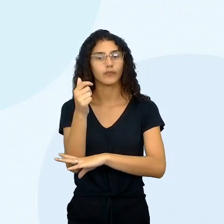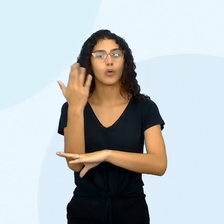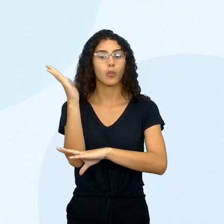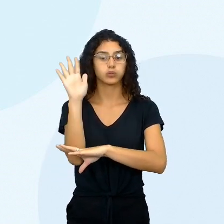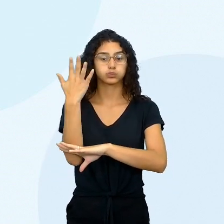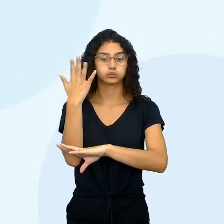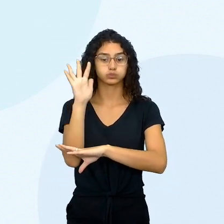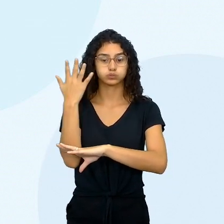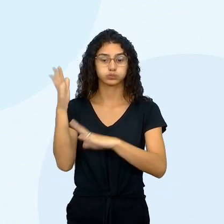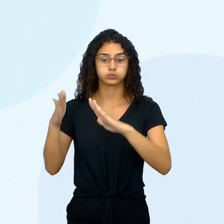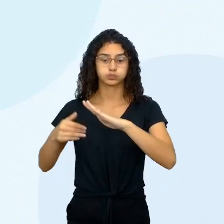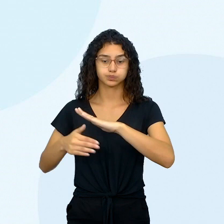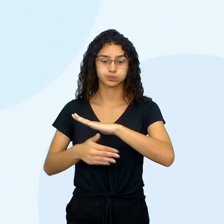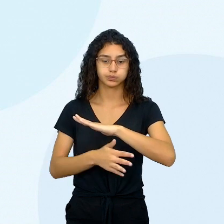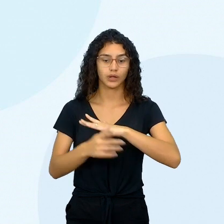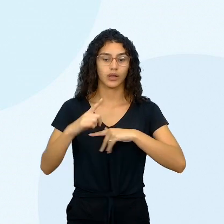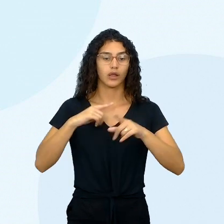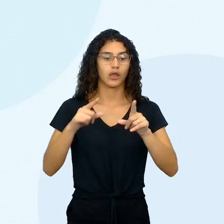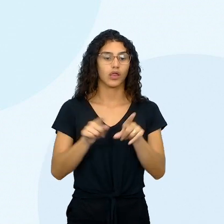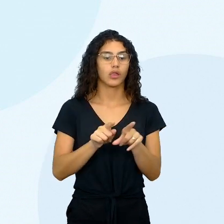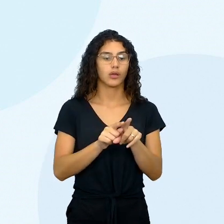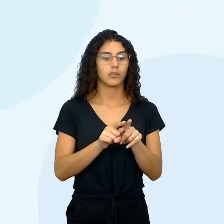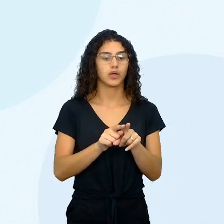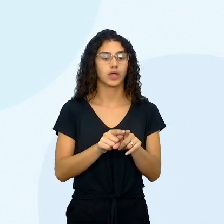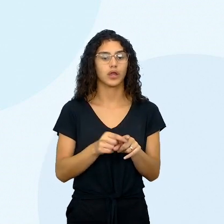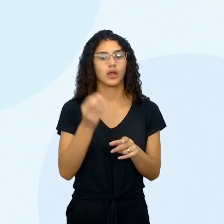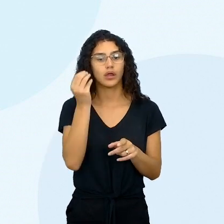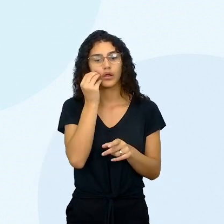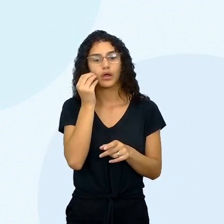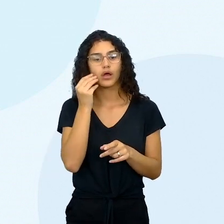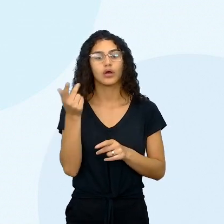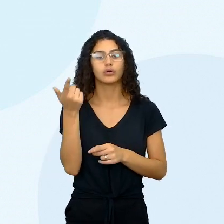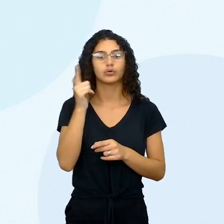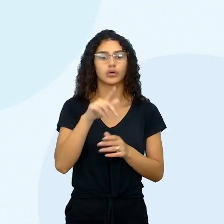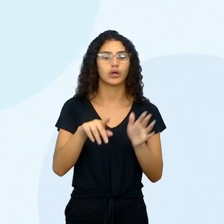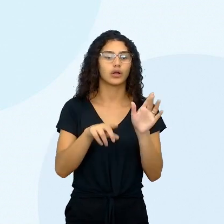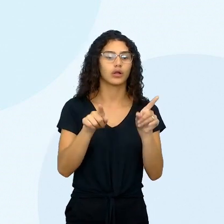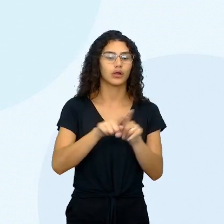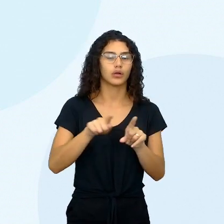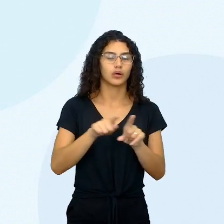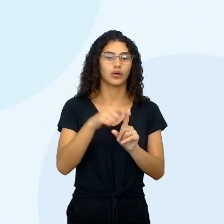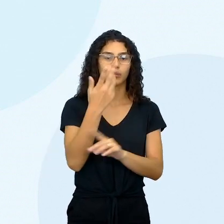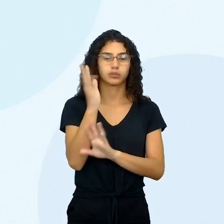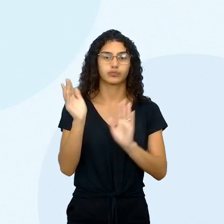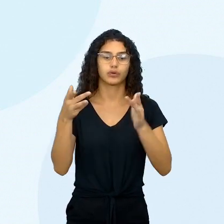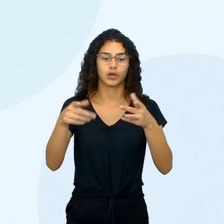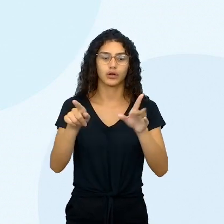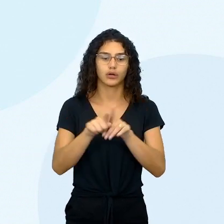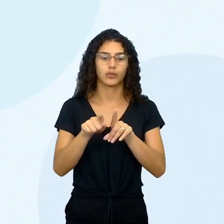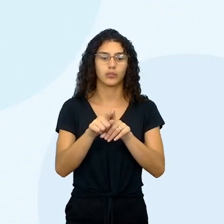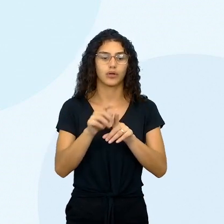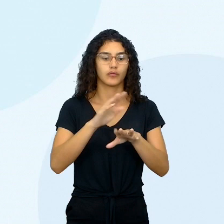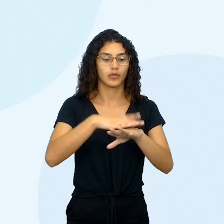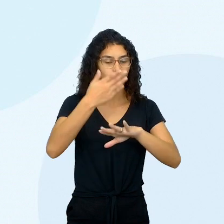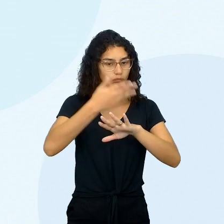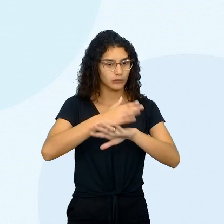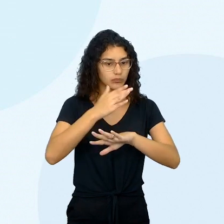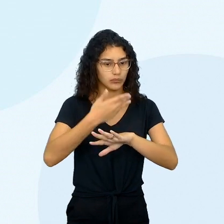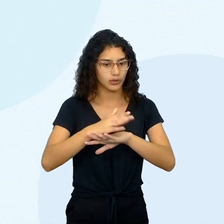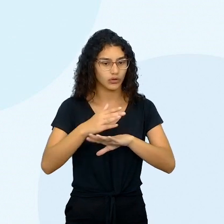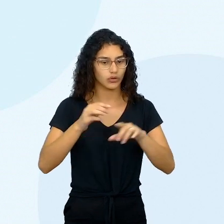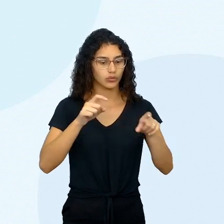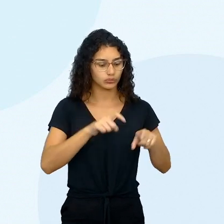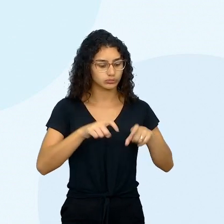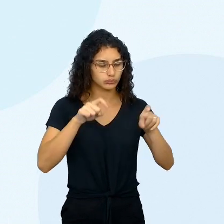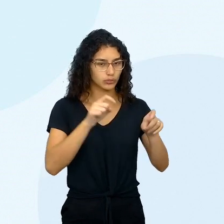questão da restauração de ecossistemas, de recuperação de ecossistemas, focando também em atividades práticas de plantio de